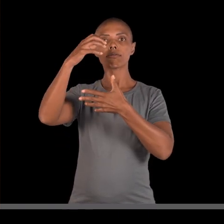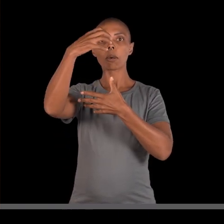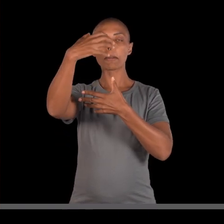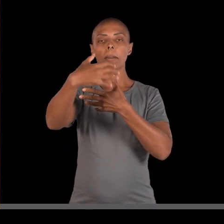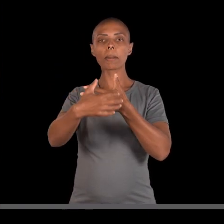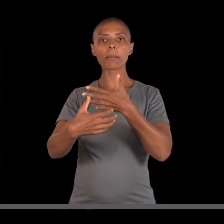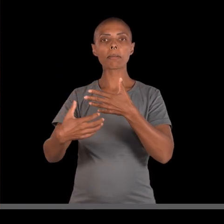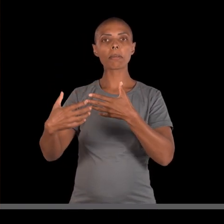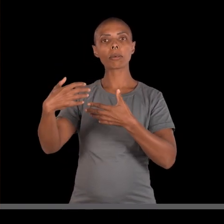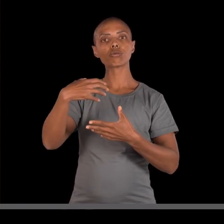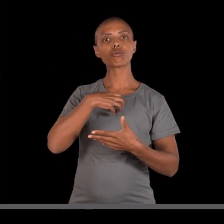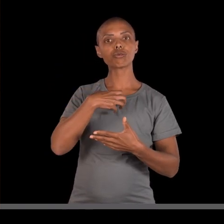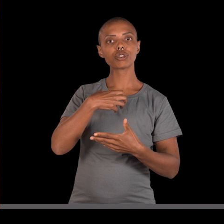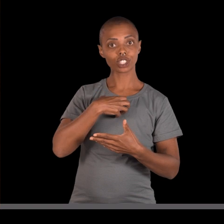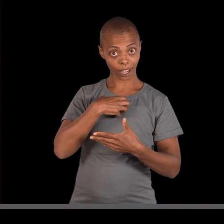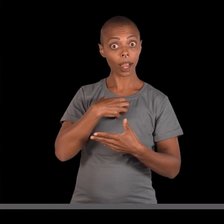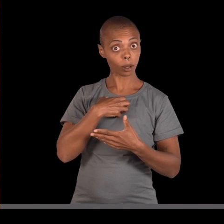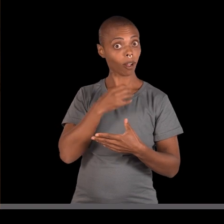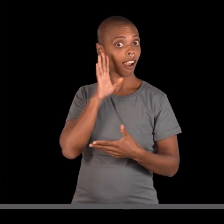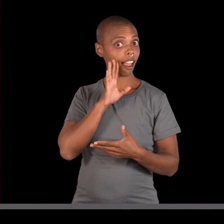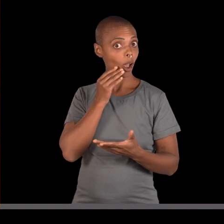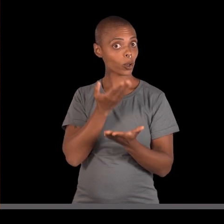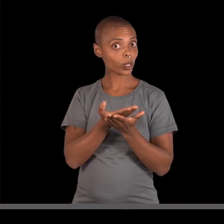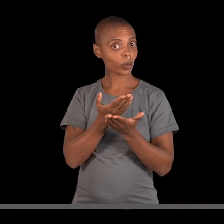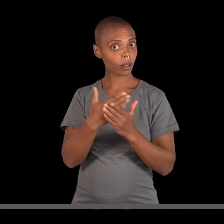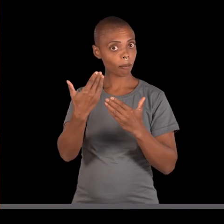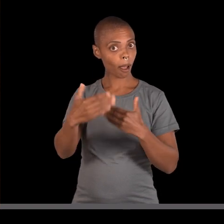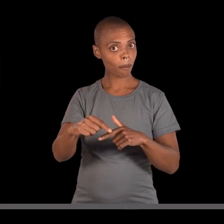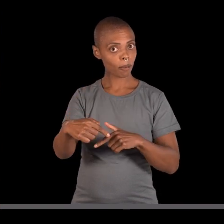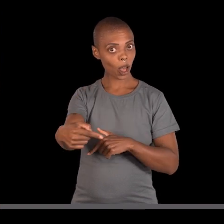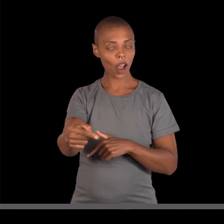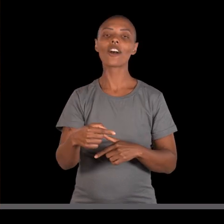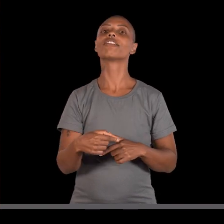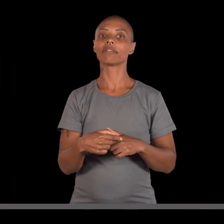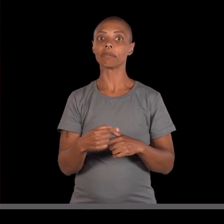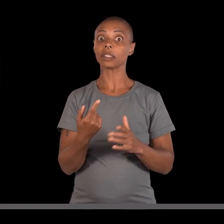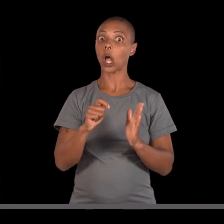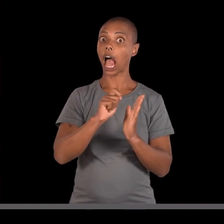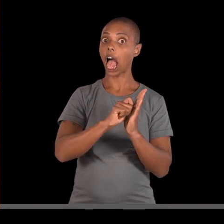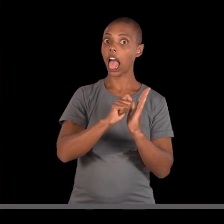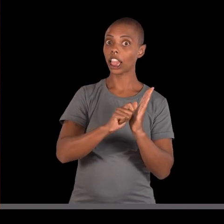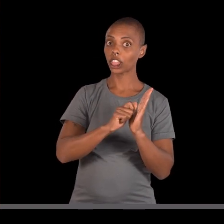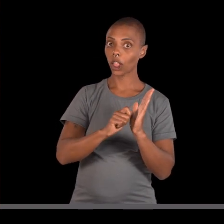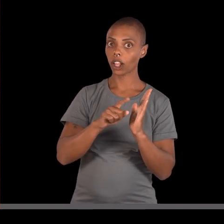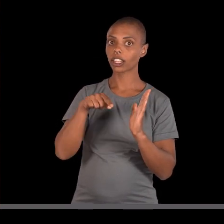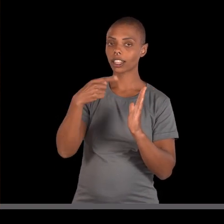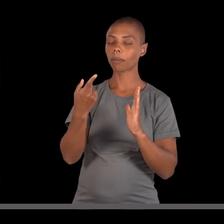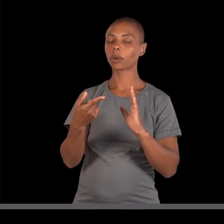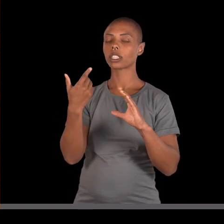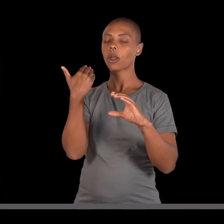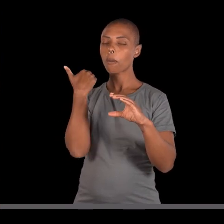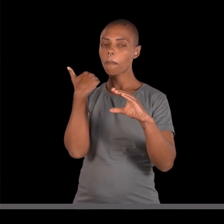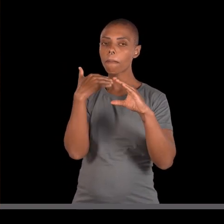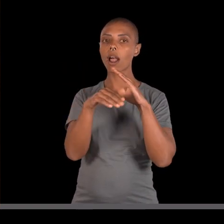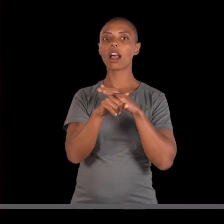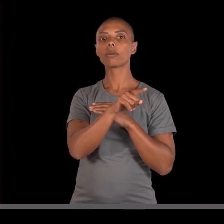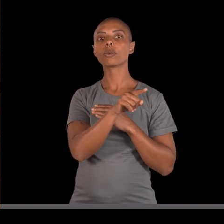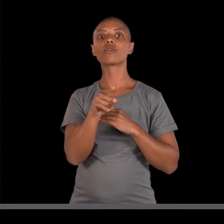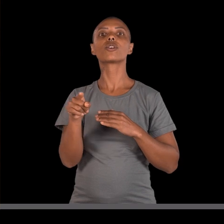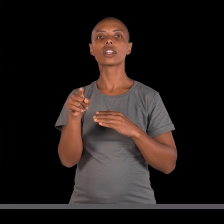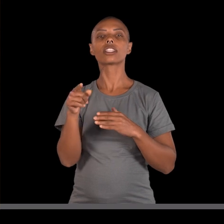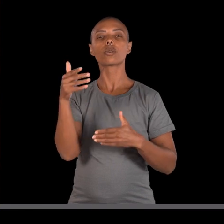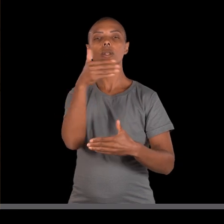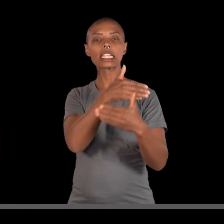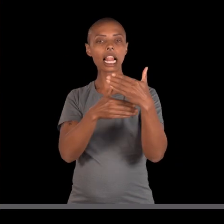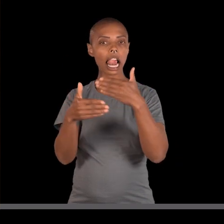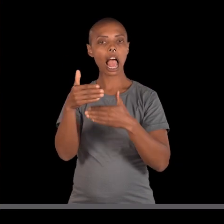físicos do continente americano. Bacana para estudar para a prova, tá? Então, vamos anotar isso aí, depois eu vou mandar para